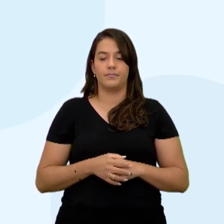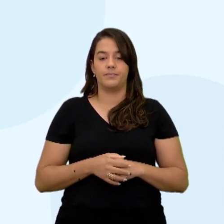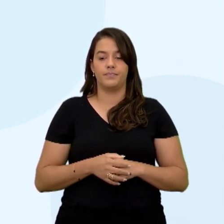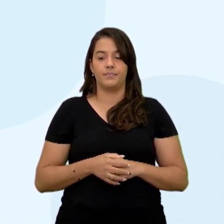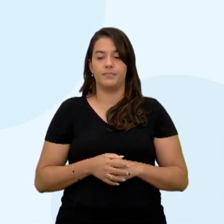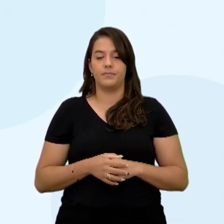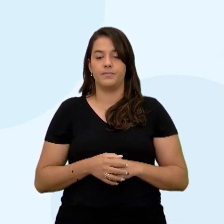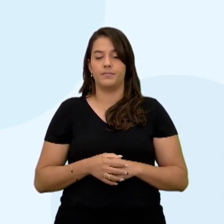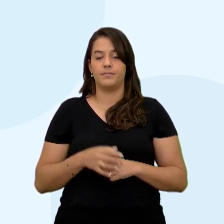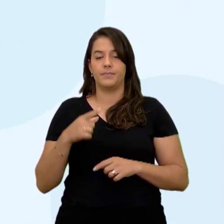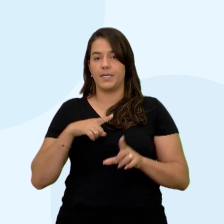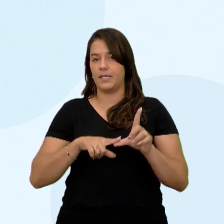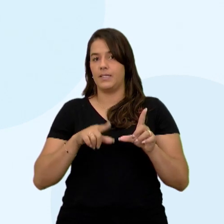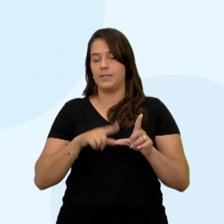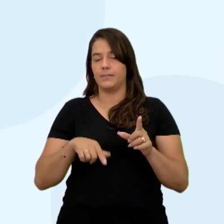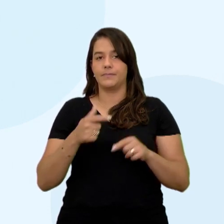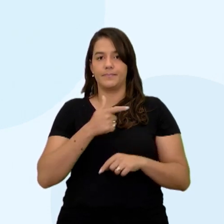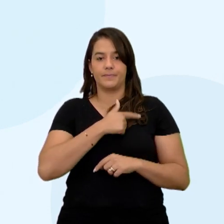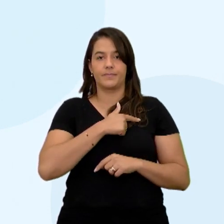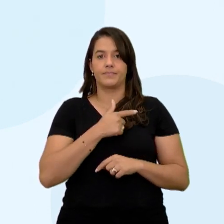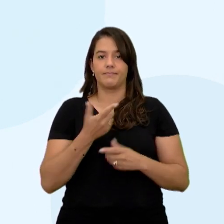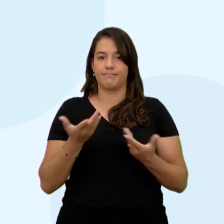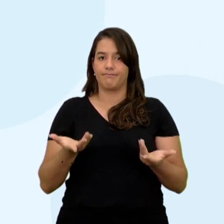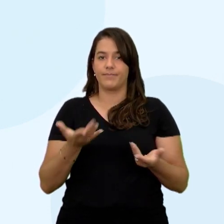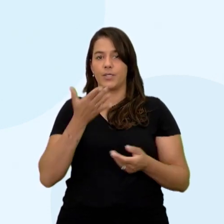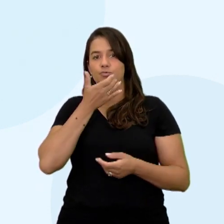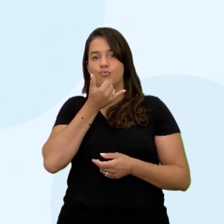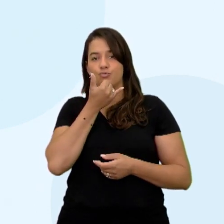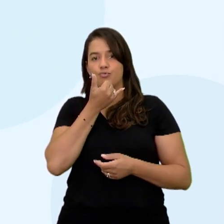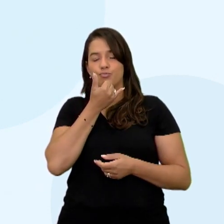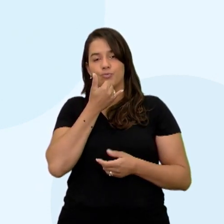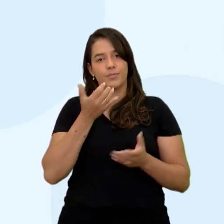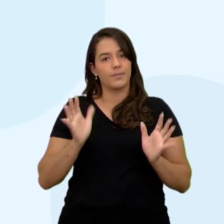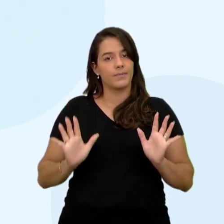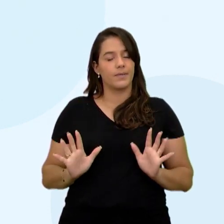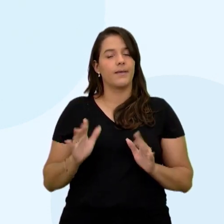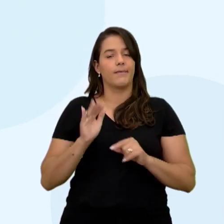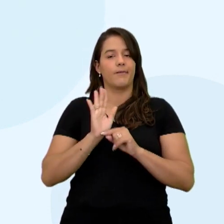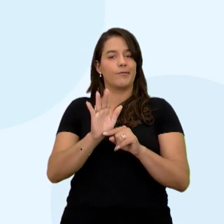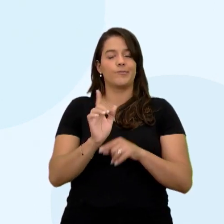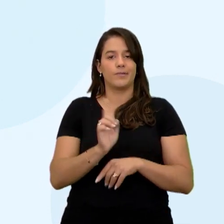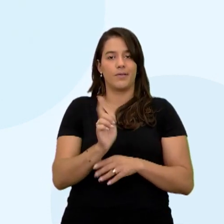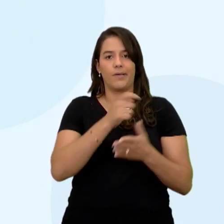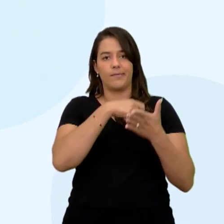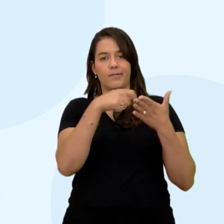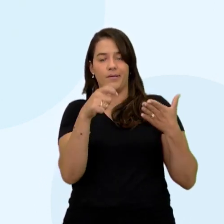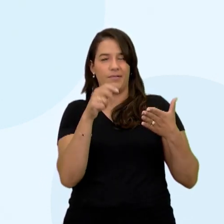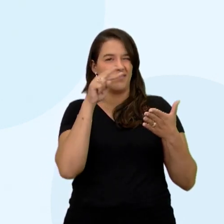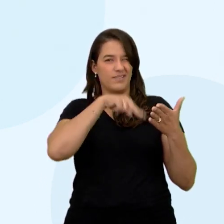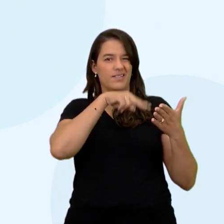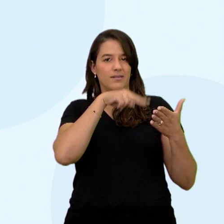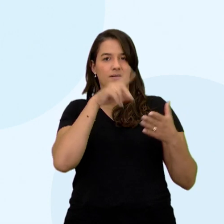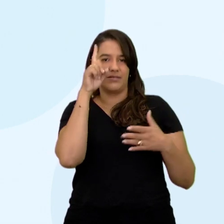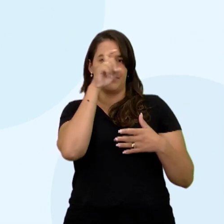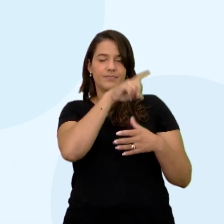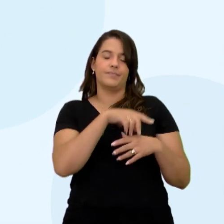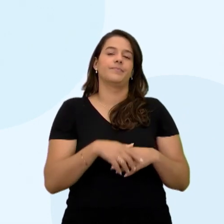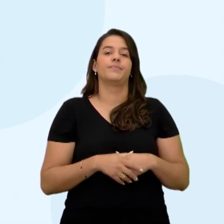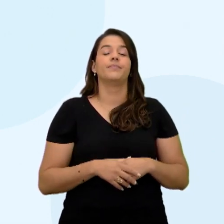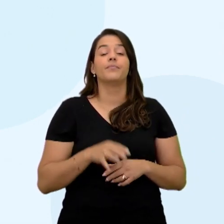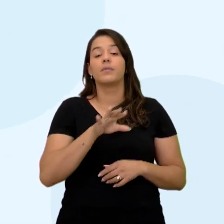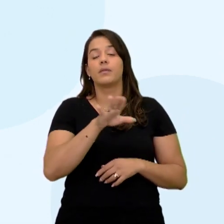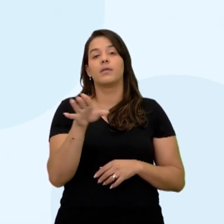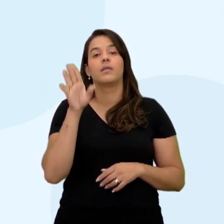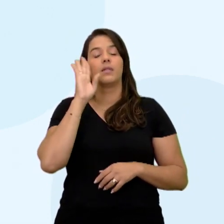Formulários, ai, minha letra maravilha, Google Formulários, desculpa aí que minha letra já não ajuda muito, eu estou escrevendo na tela. Olha, o Google Formulários ele é bacana, por